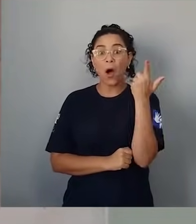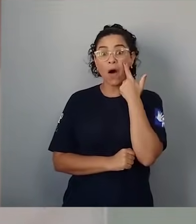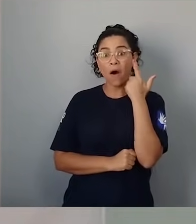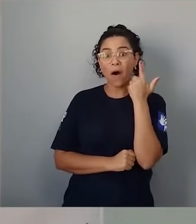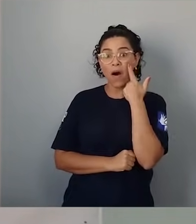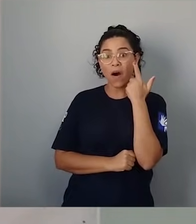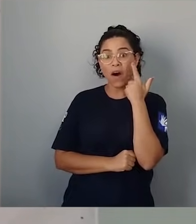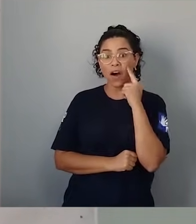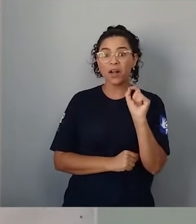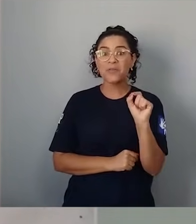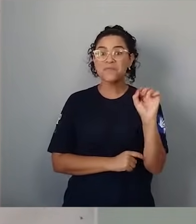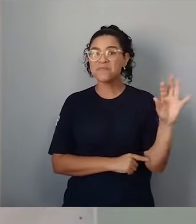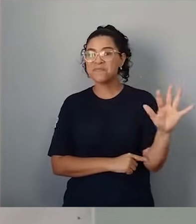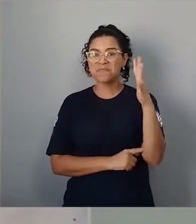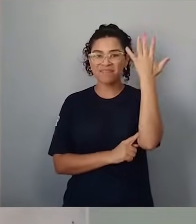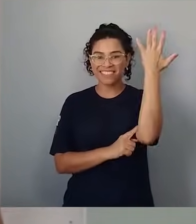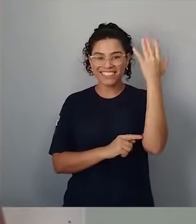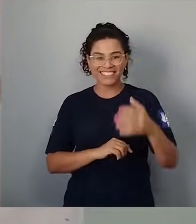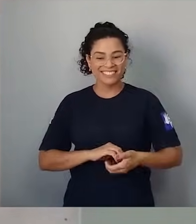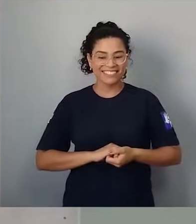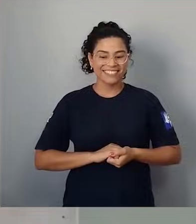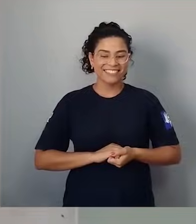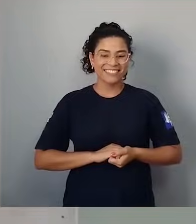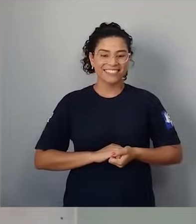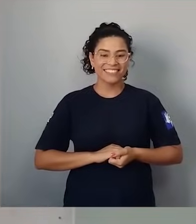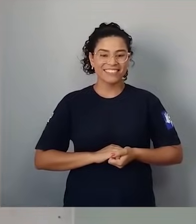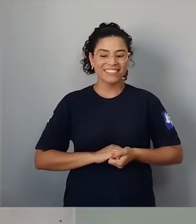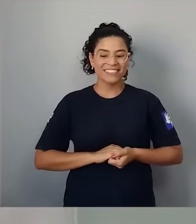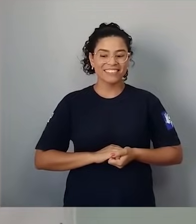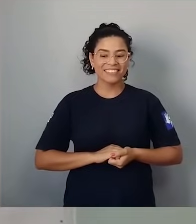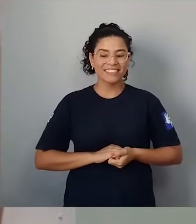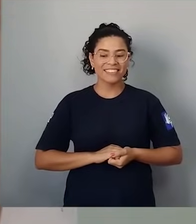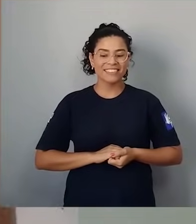só o que acontece!